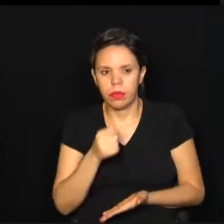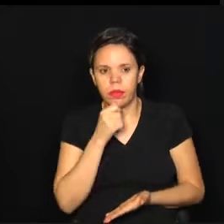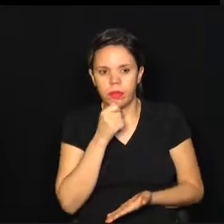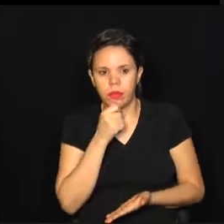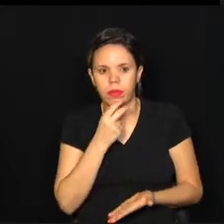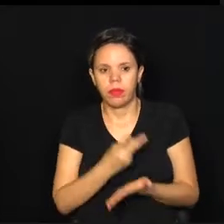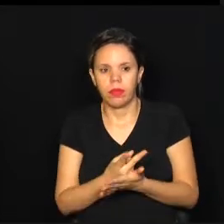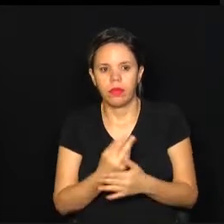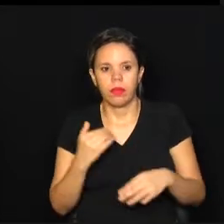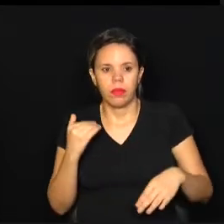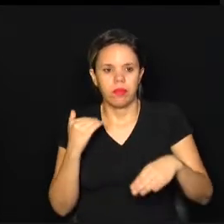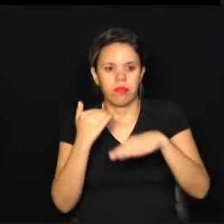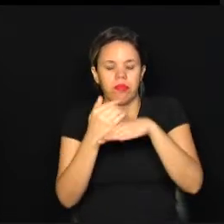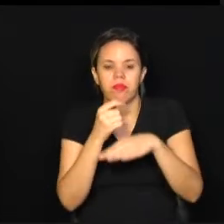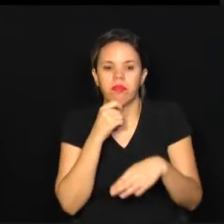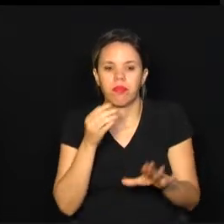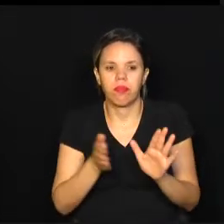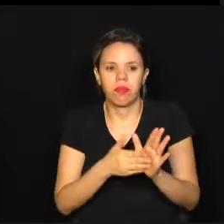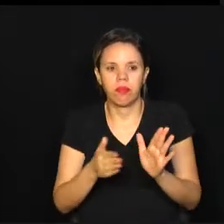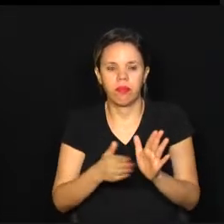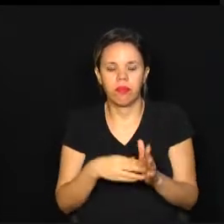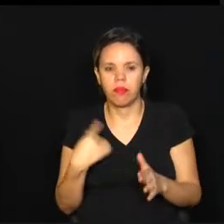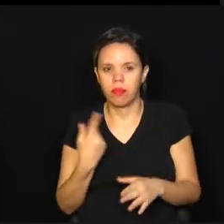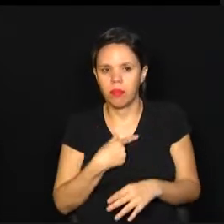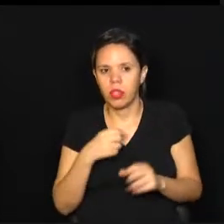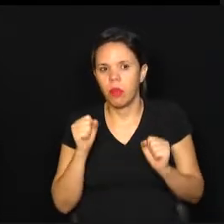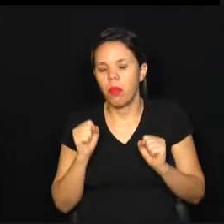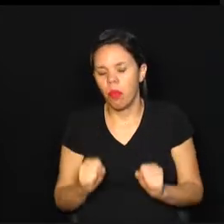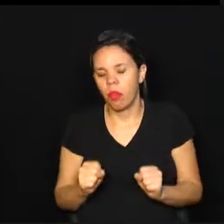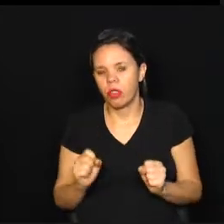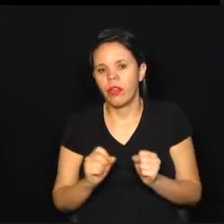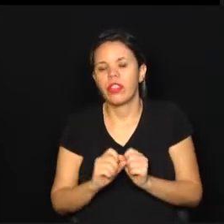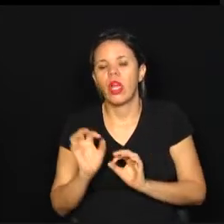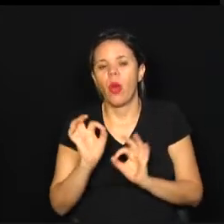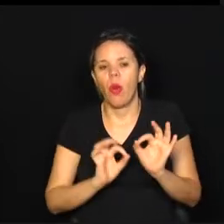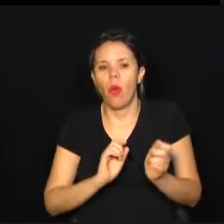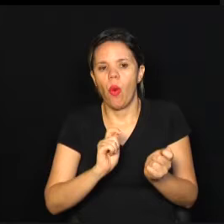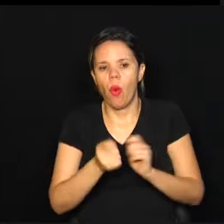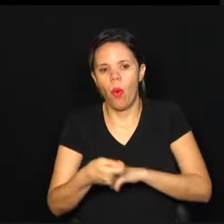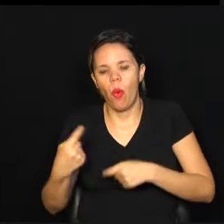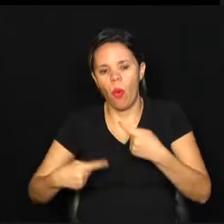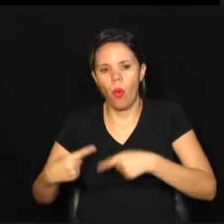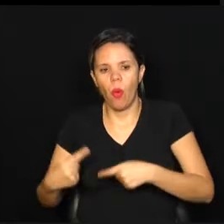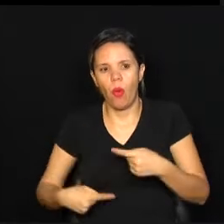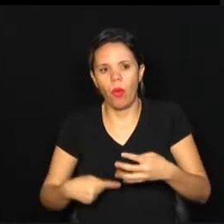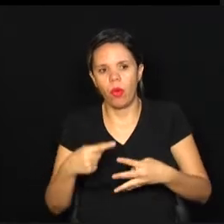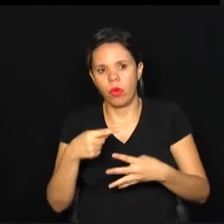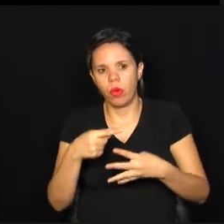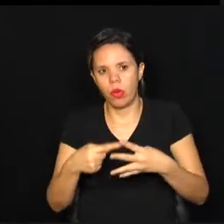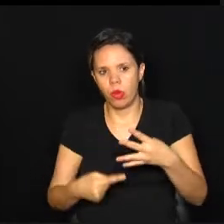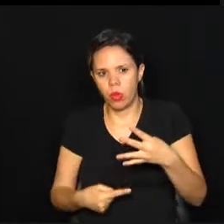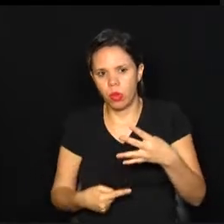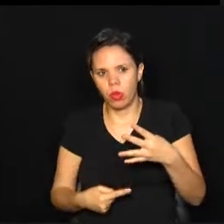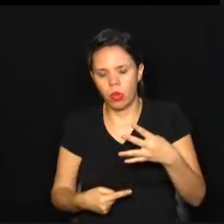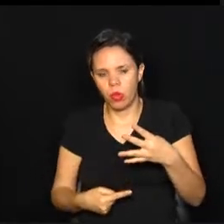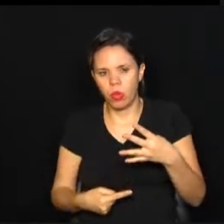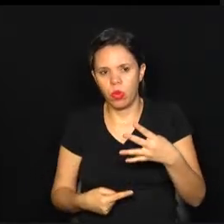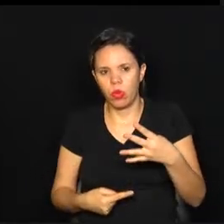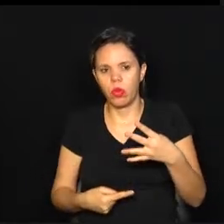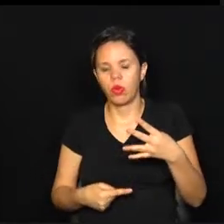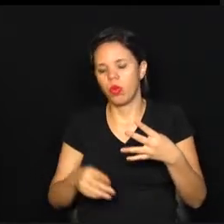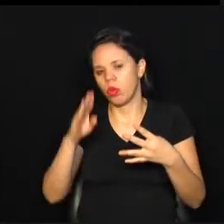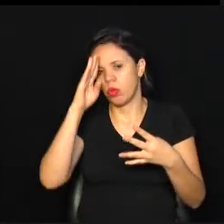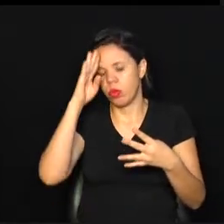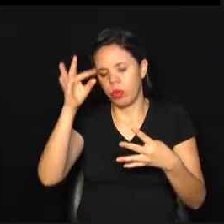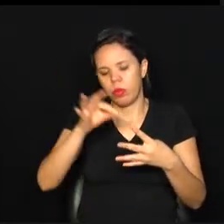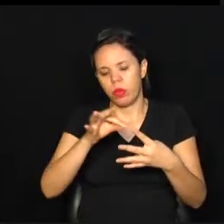mesmo nível. Eu proponho que a gente possa fazer uma reorganização desse debate em 4 grandes eixos de debate,